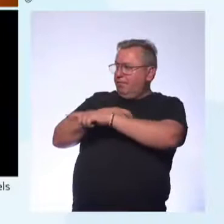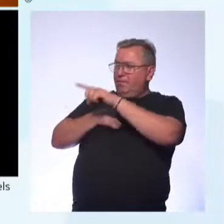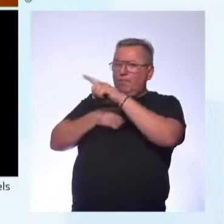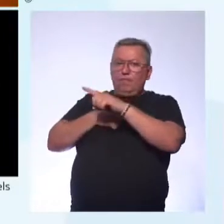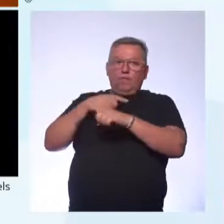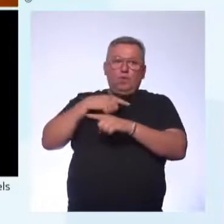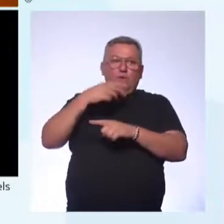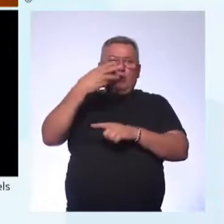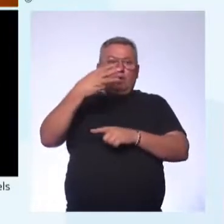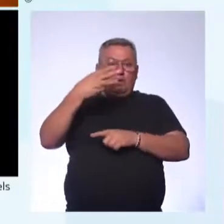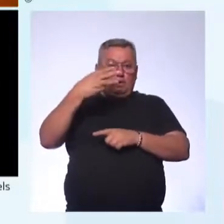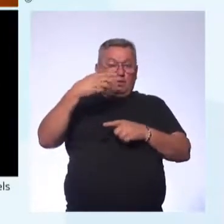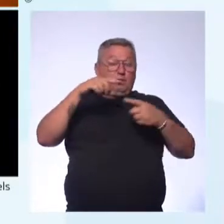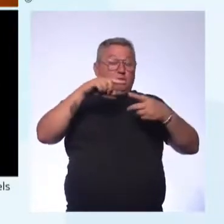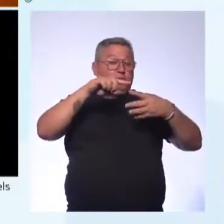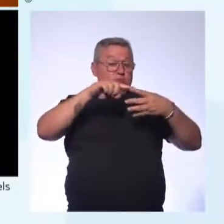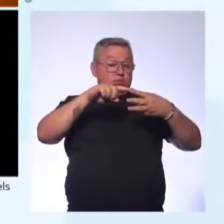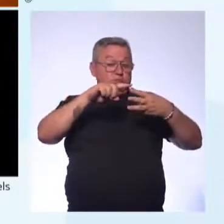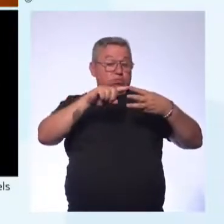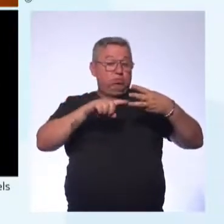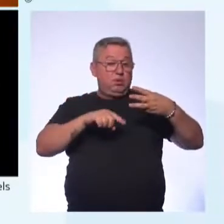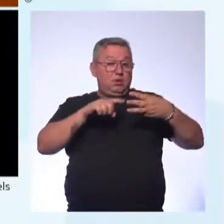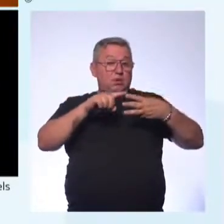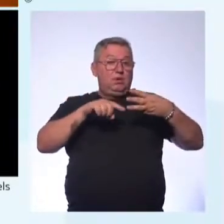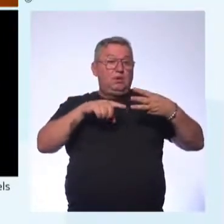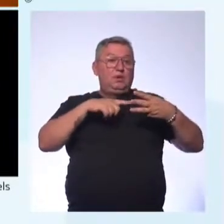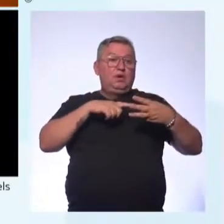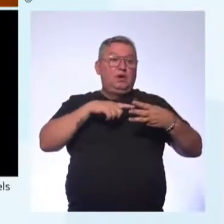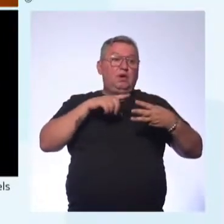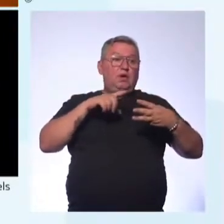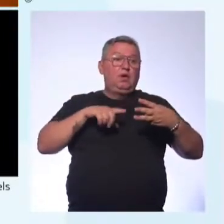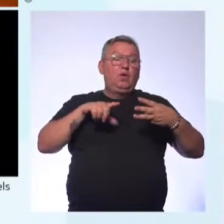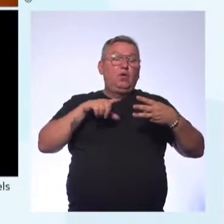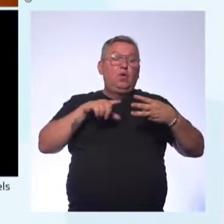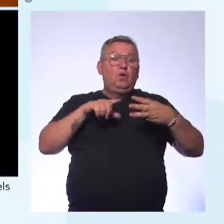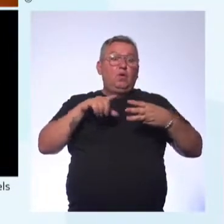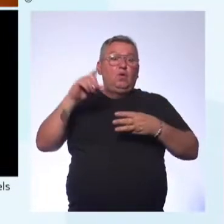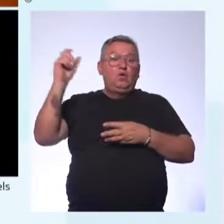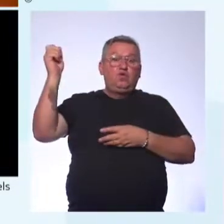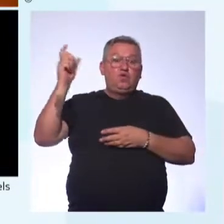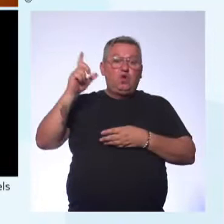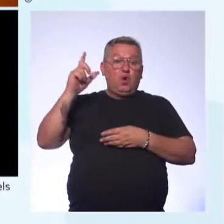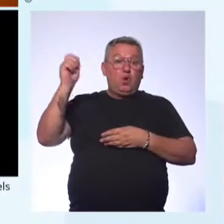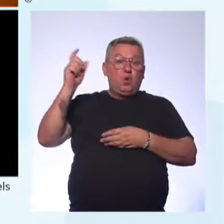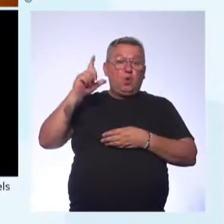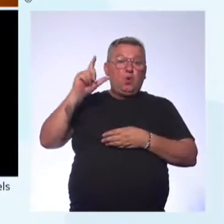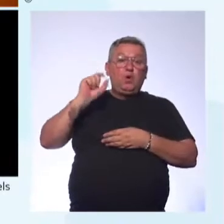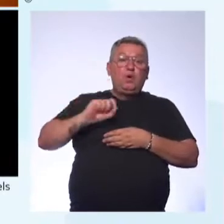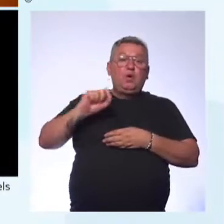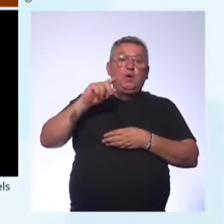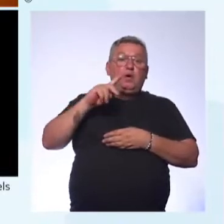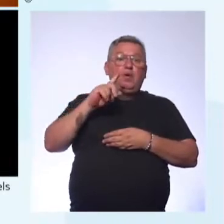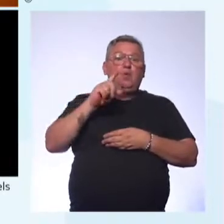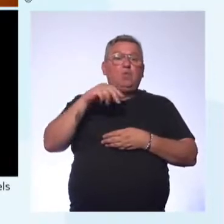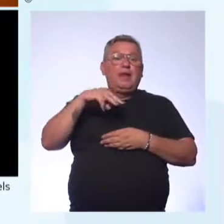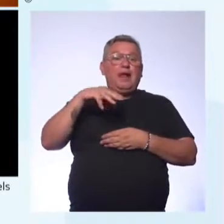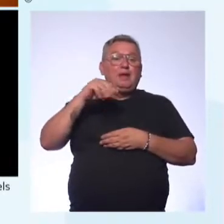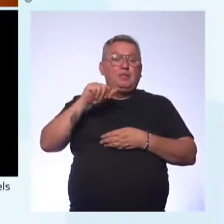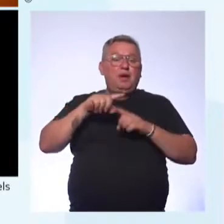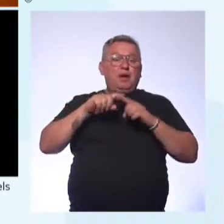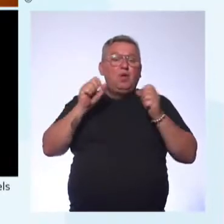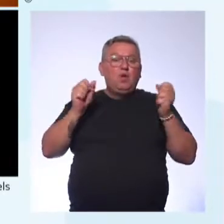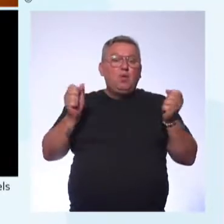os três estados fisícos da matéria Aqui nós temos o sol o sol ele funciona como um plasma porque